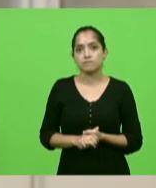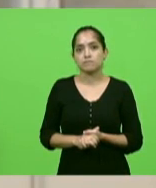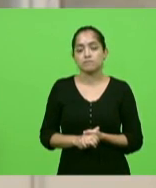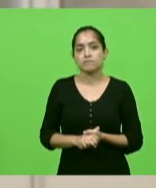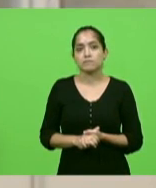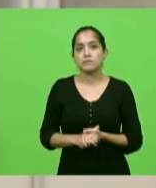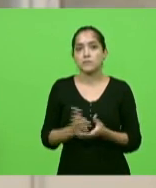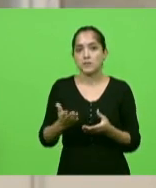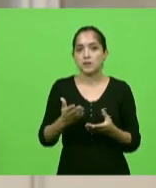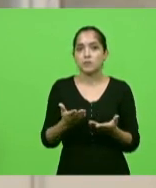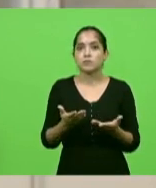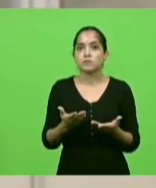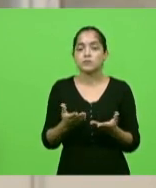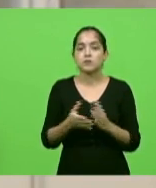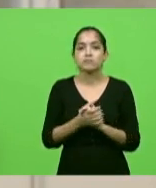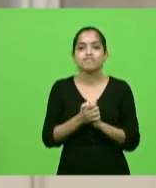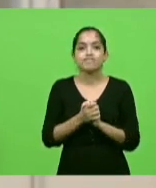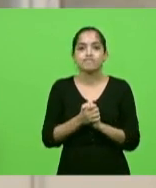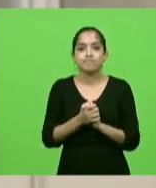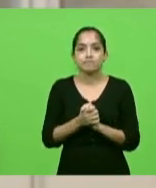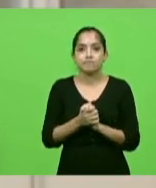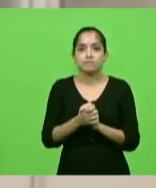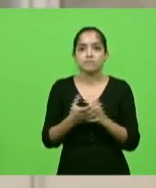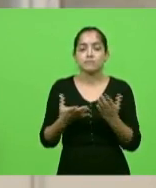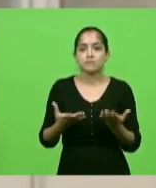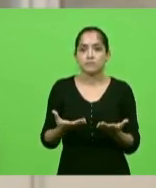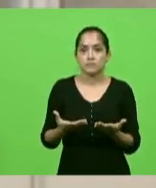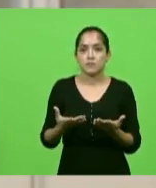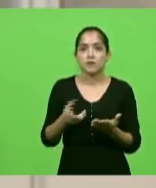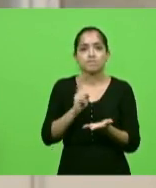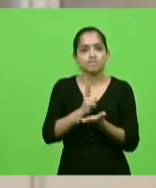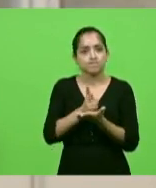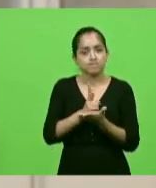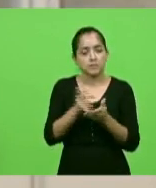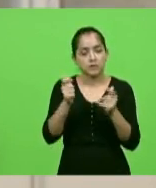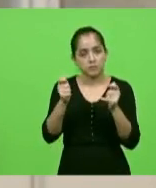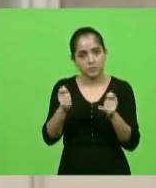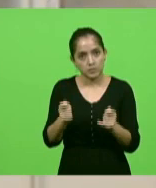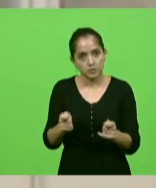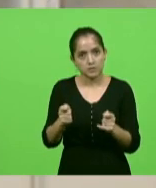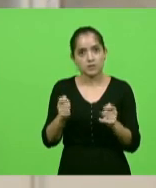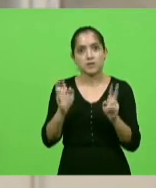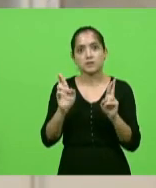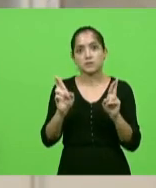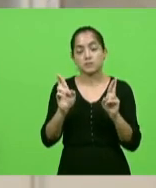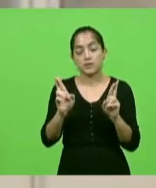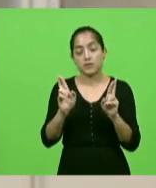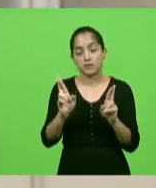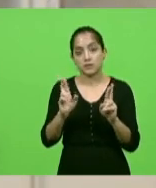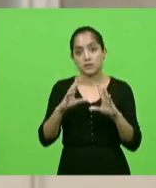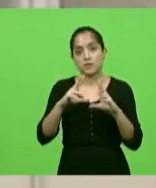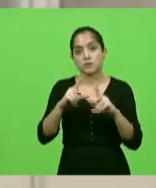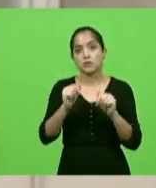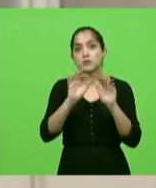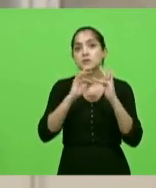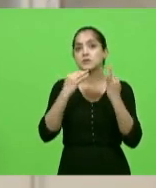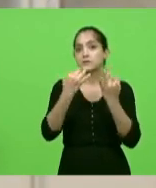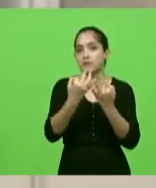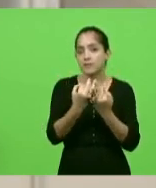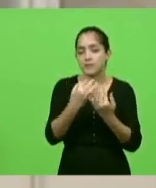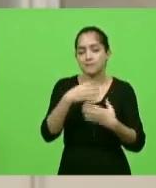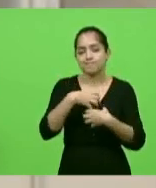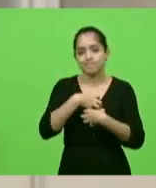e o votos de Fortaleza e que mantém uma esperança a todos os familiares